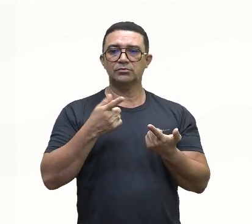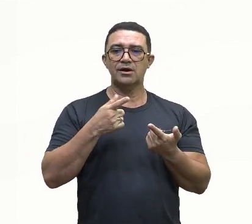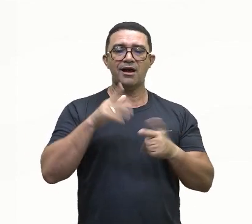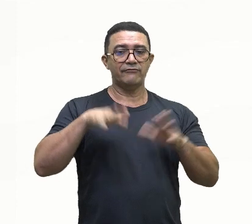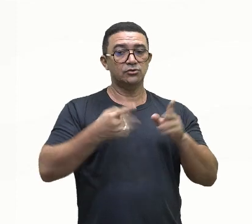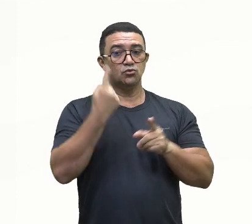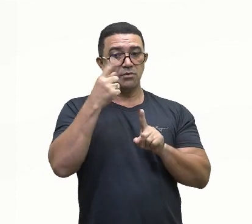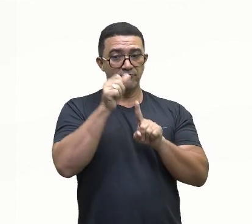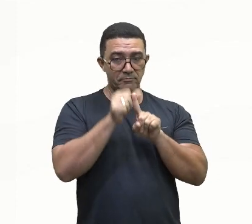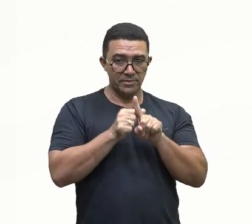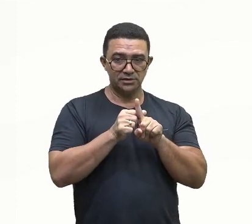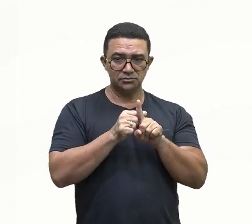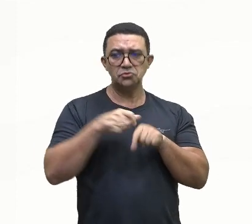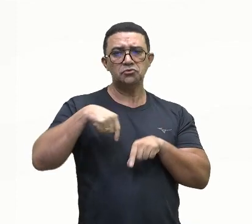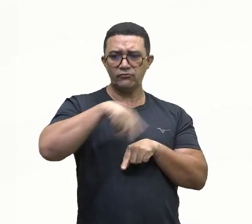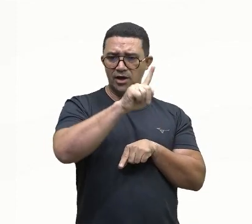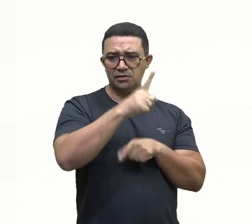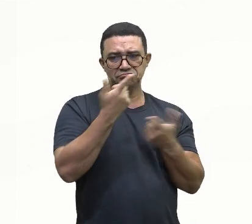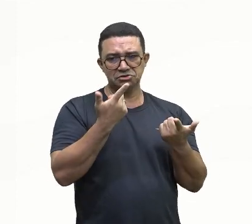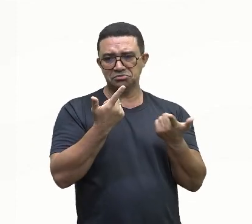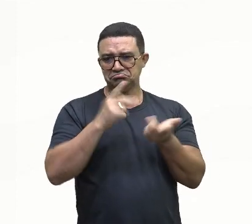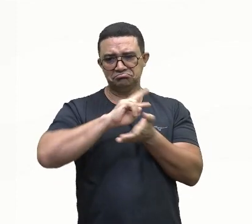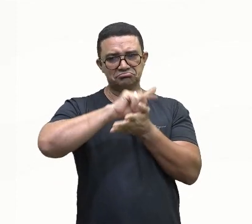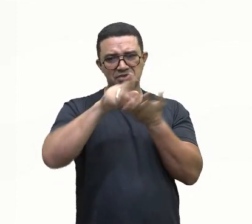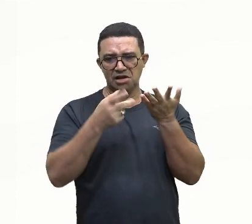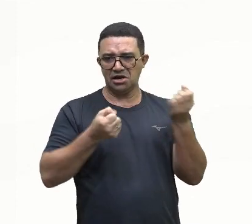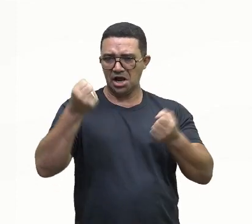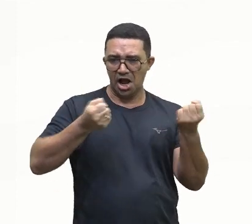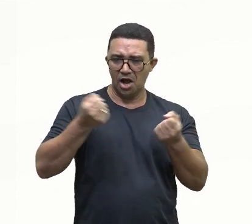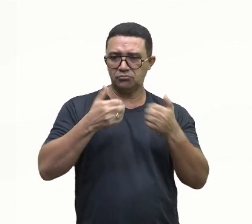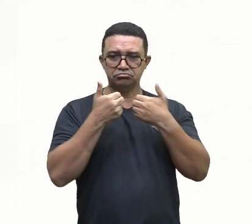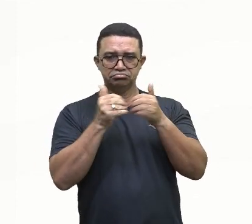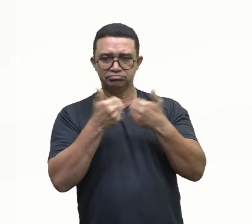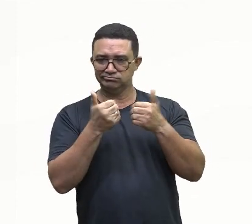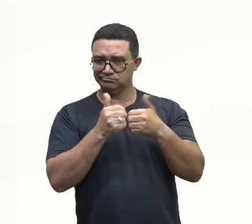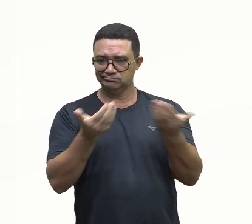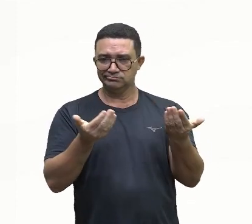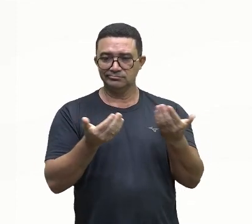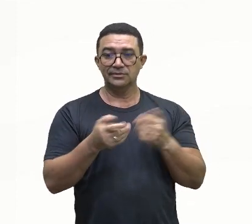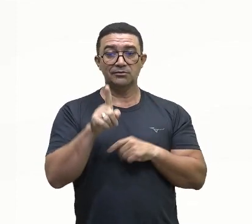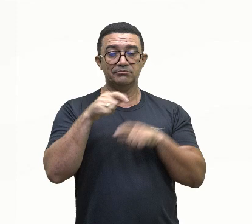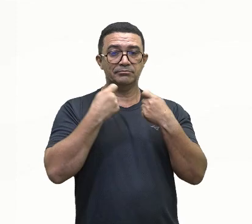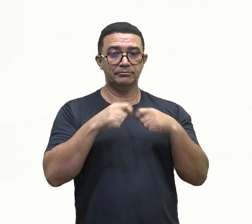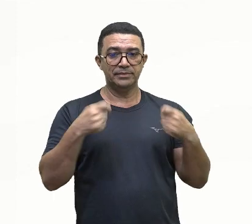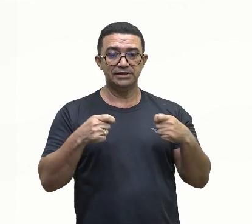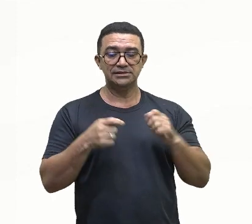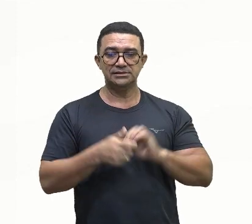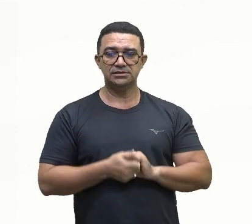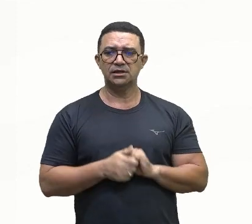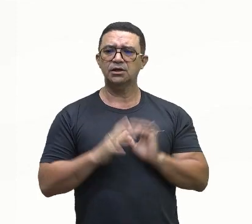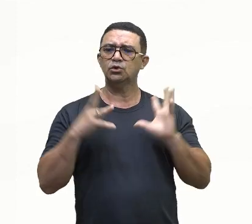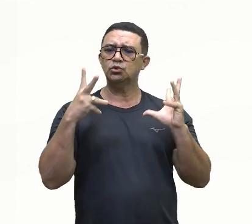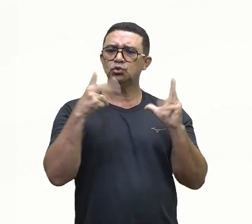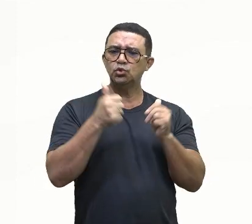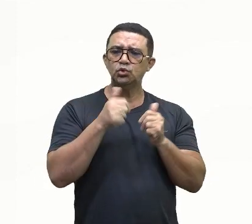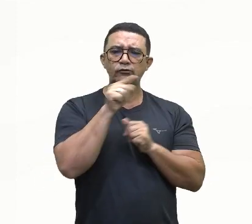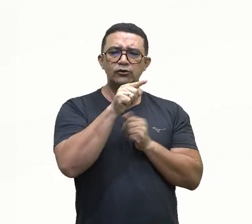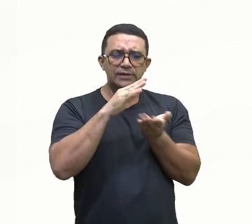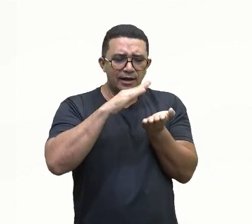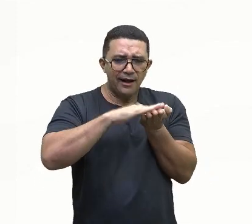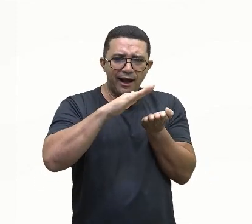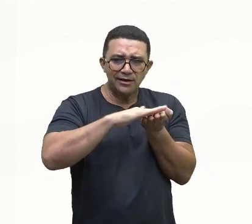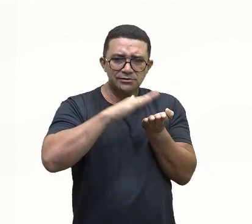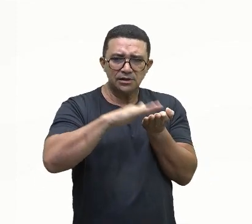se locomover, não é verdade? Então, você precisa anotar tudo o que você